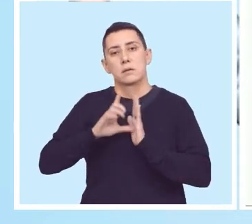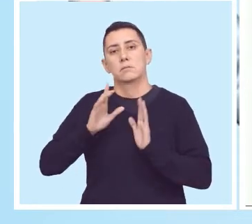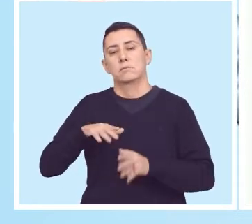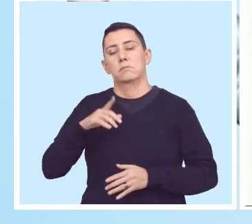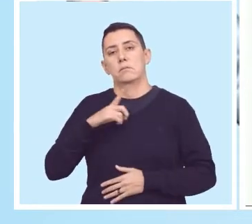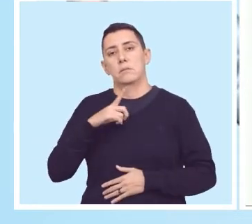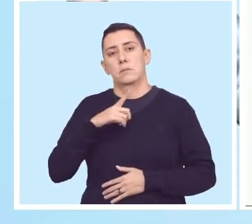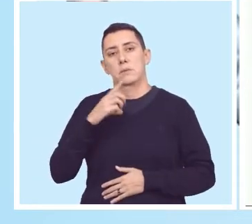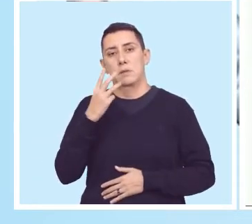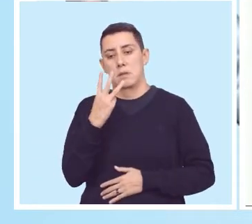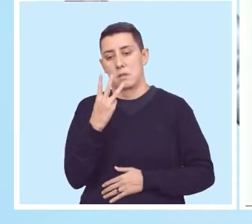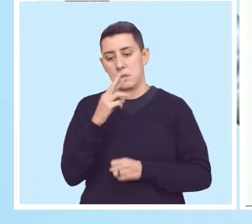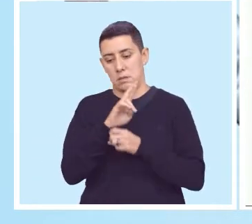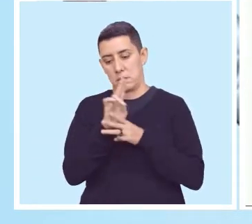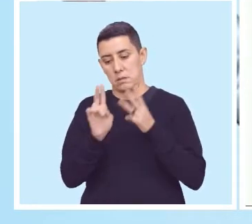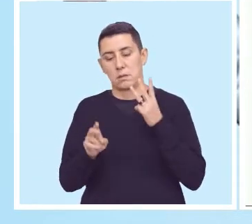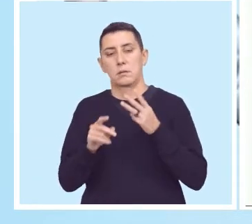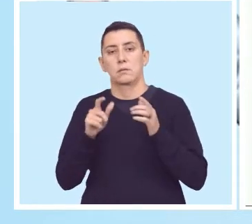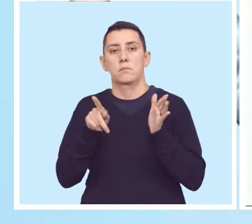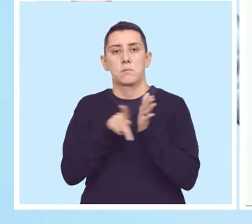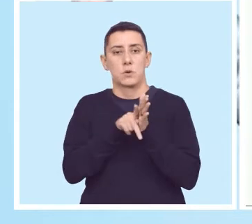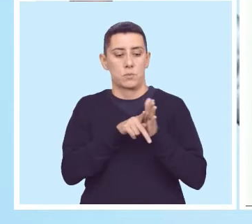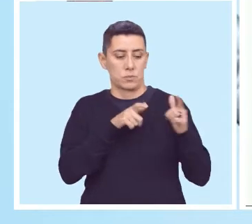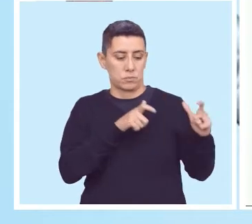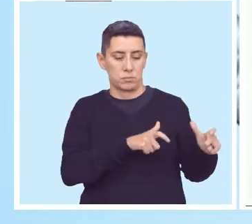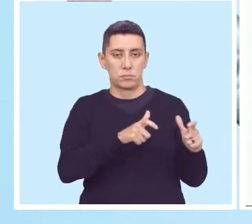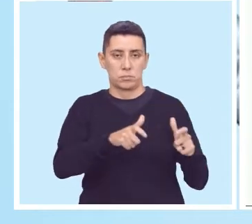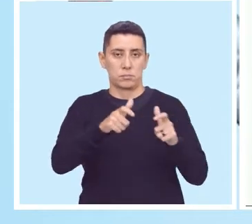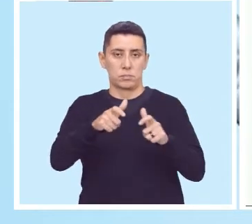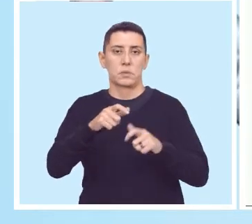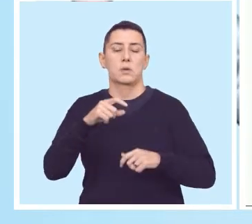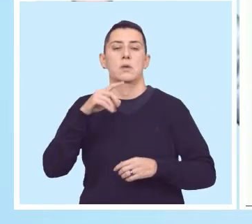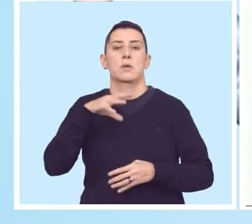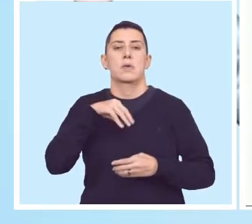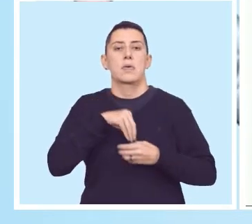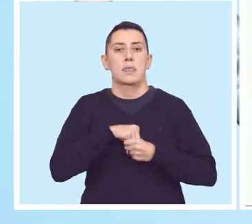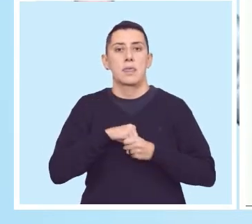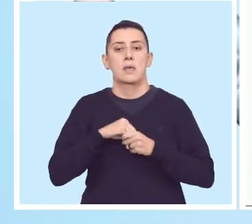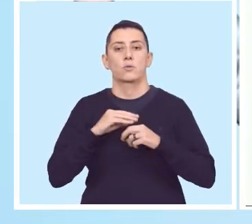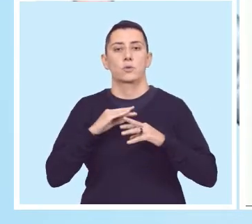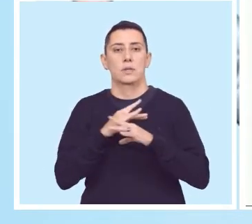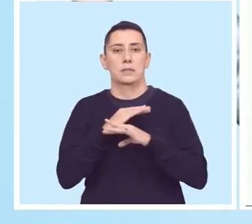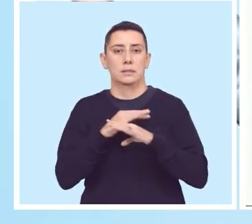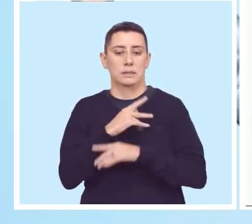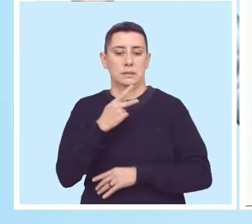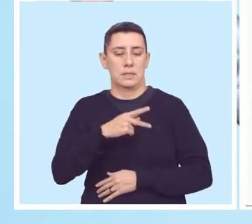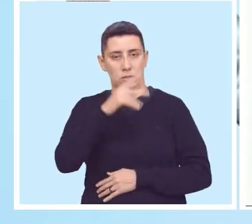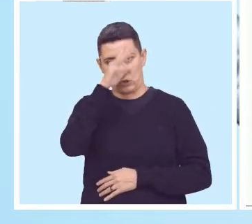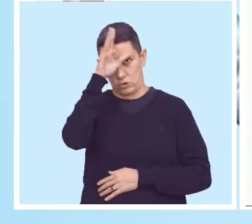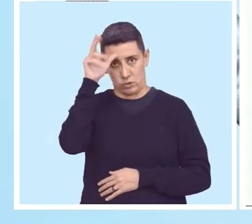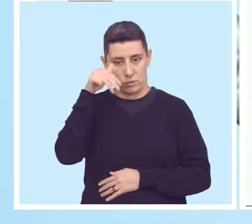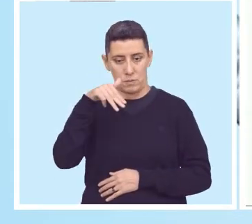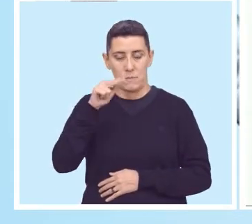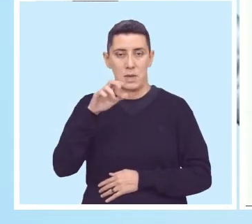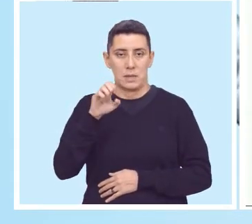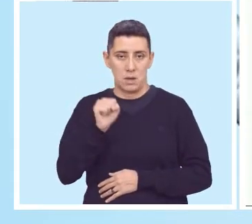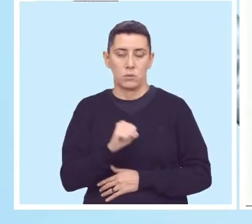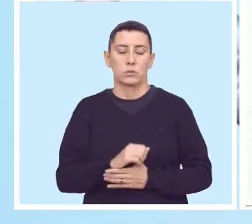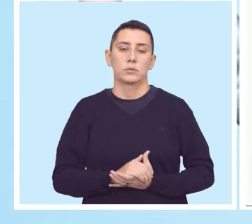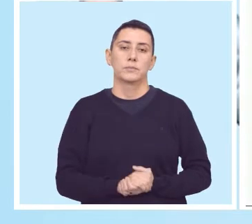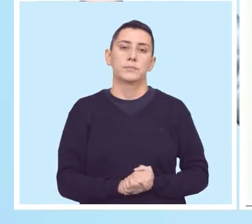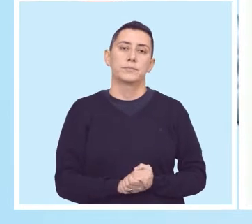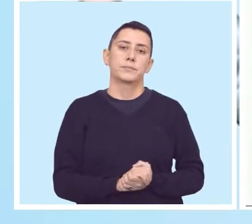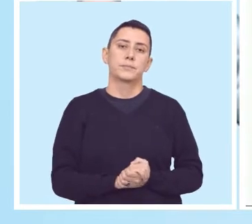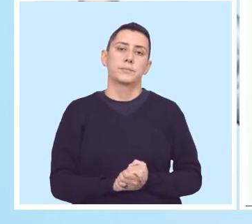porções distintas do Igarapé do 40, localizada aqui dentro da área urbana aqui do município de Manaus. Então, aqui a